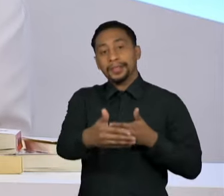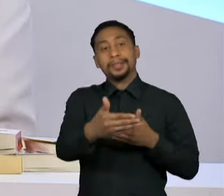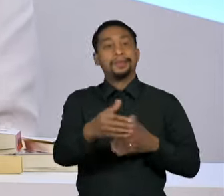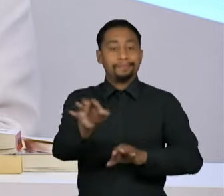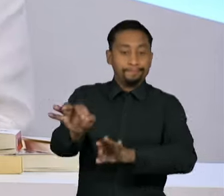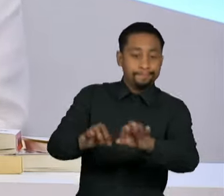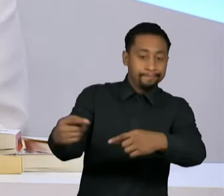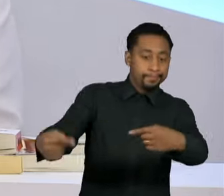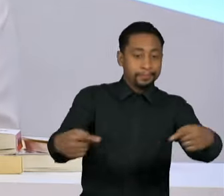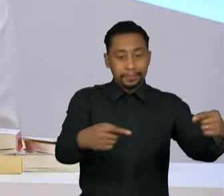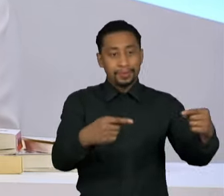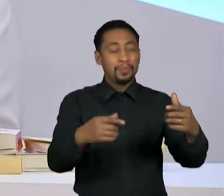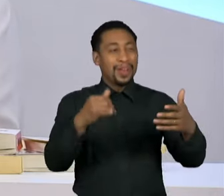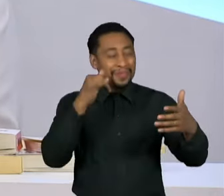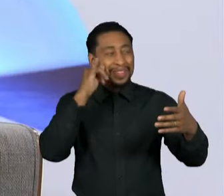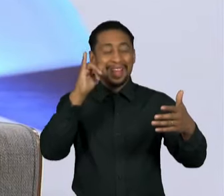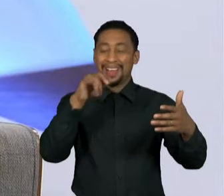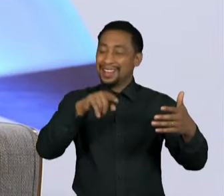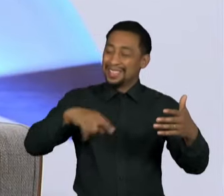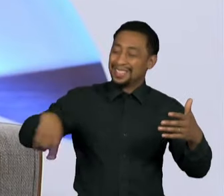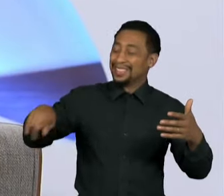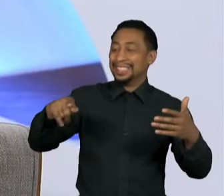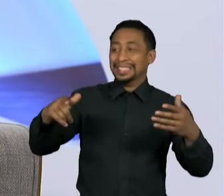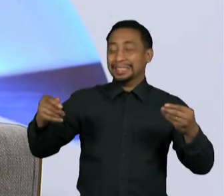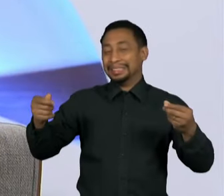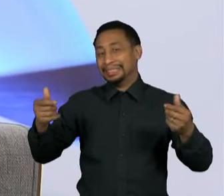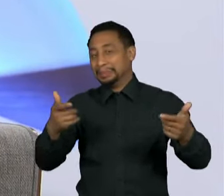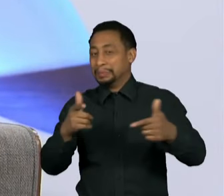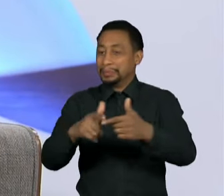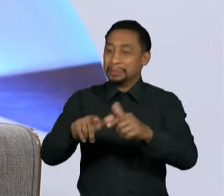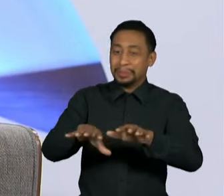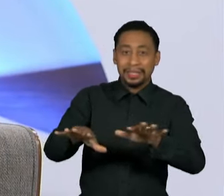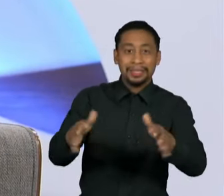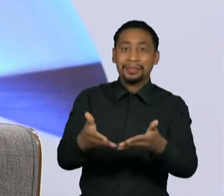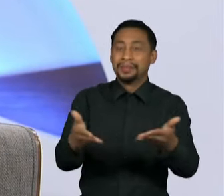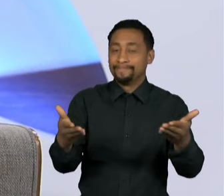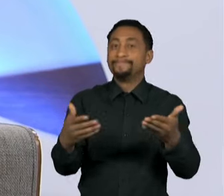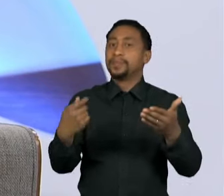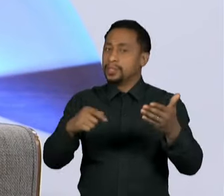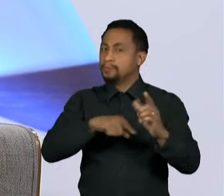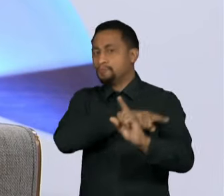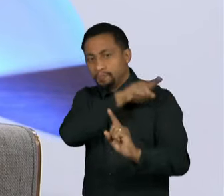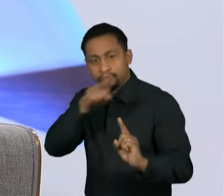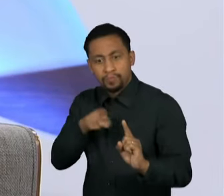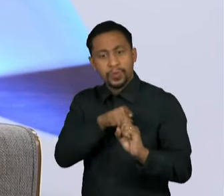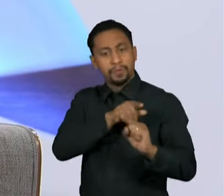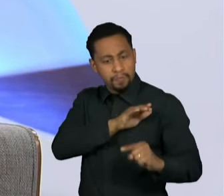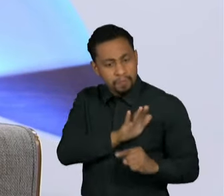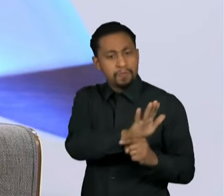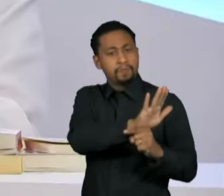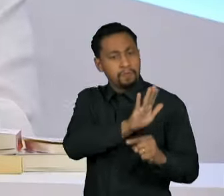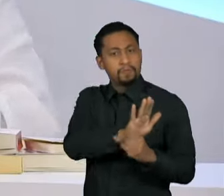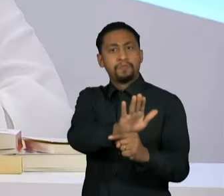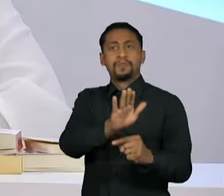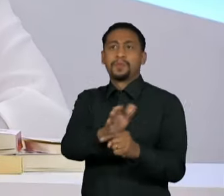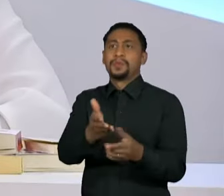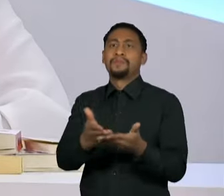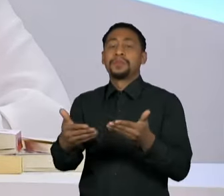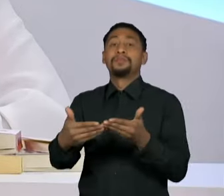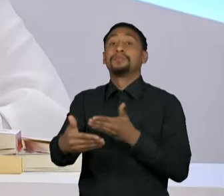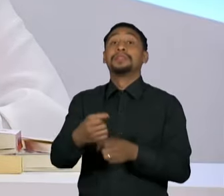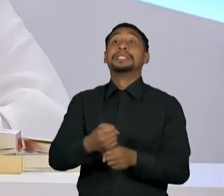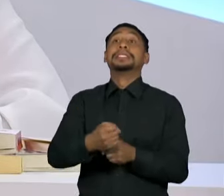políticas impopulares se a gente quiser colher objetivos que endereçam os interesses dessas pessoas no longo